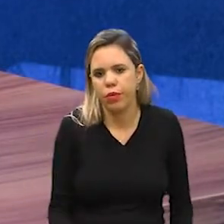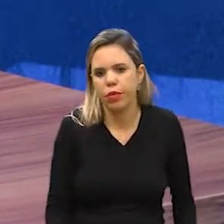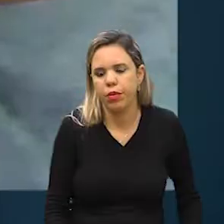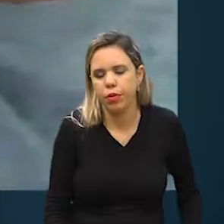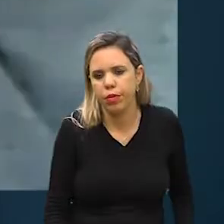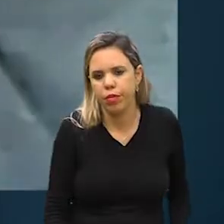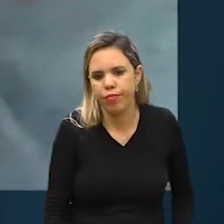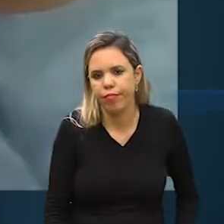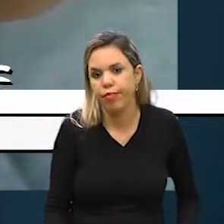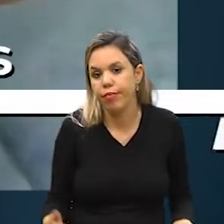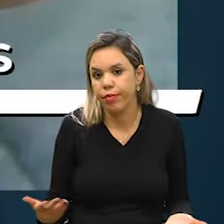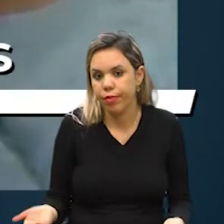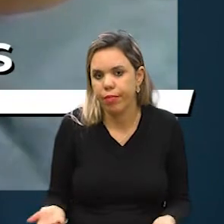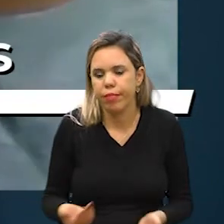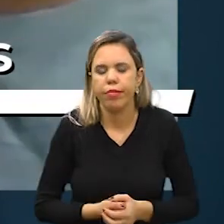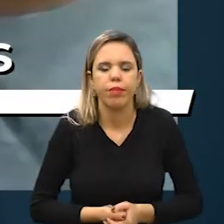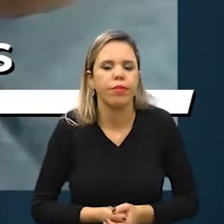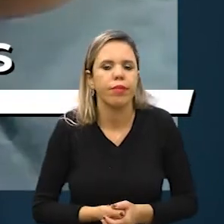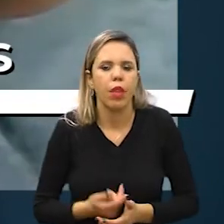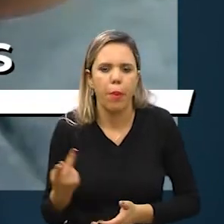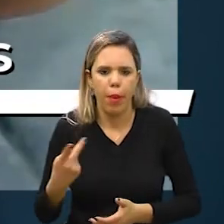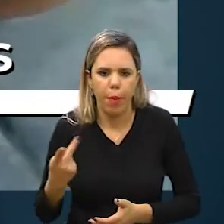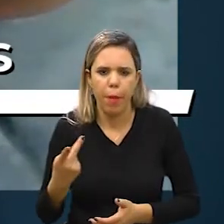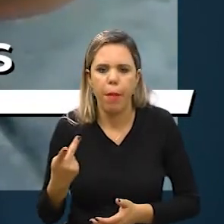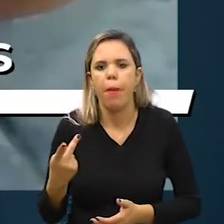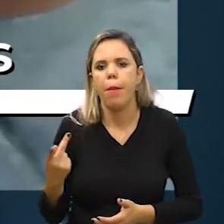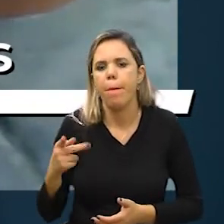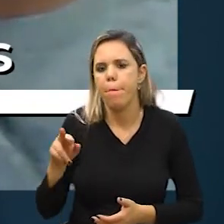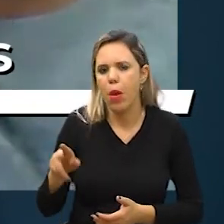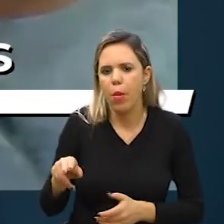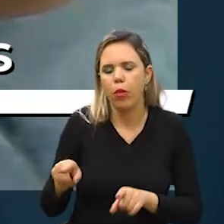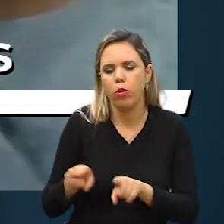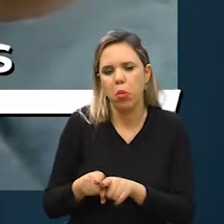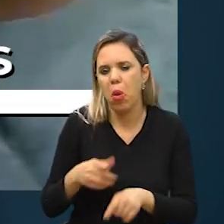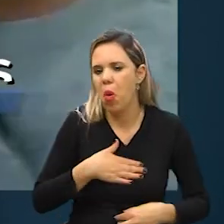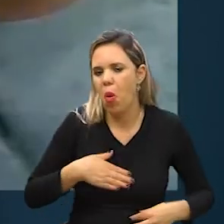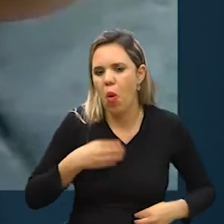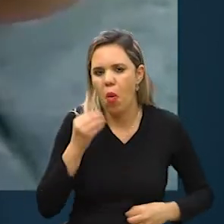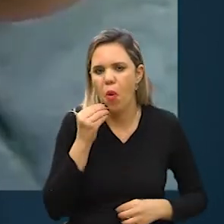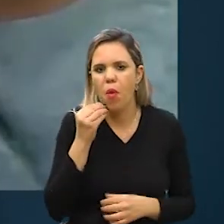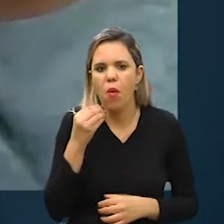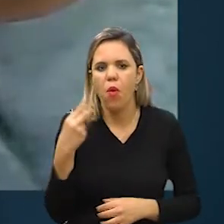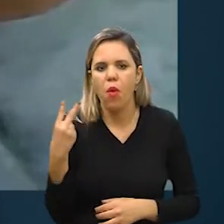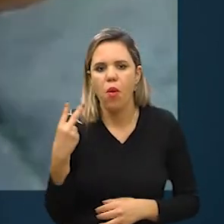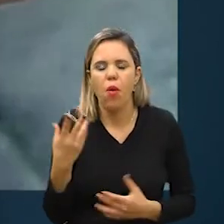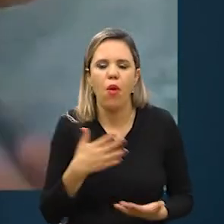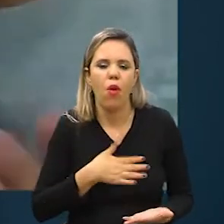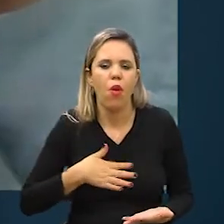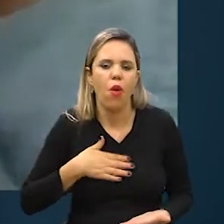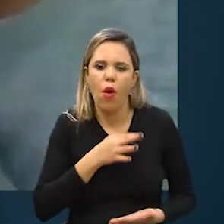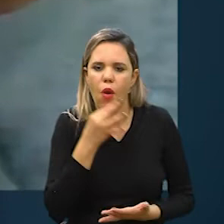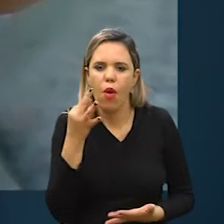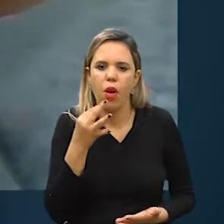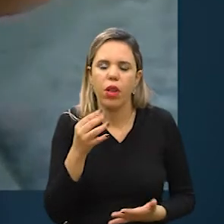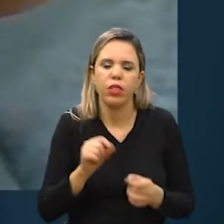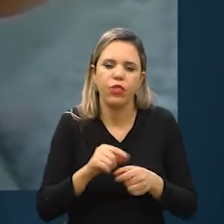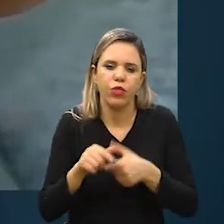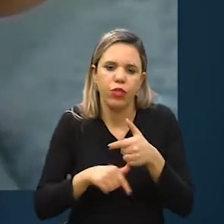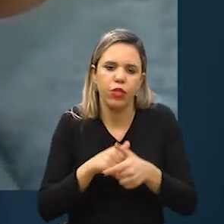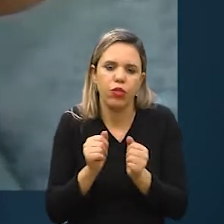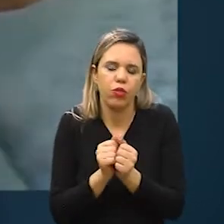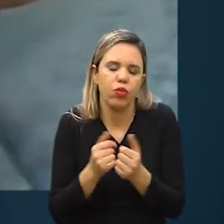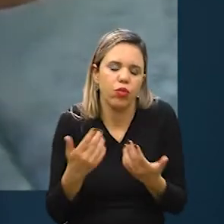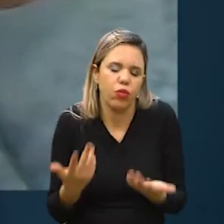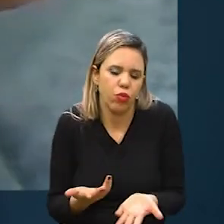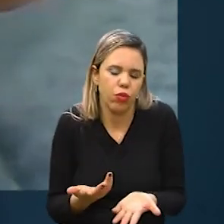irmão? Perfeito. Tanto para mim quanto para o meu irmão é um privilégio, porque nós gostamos muito do que